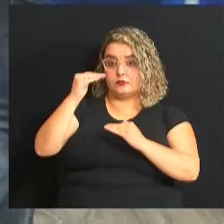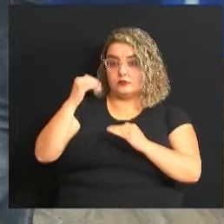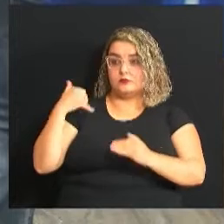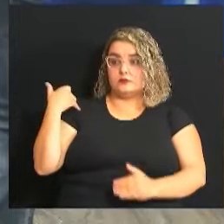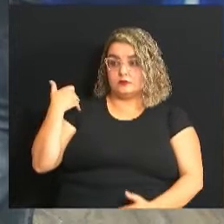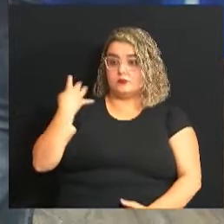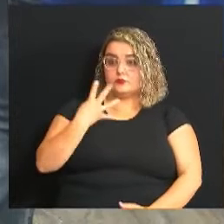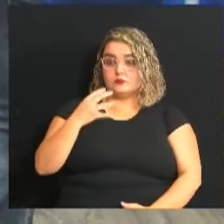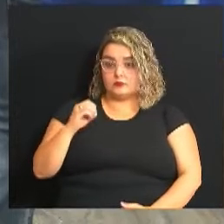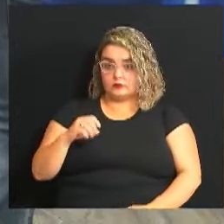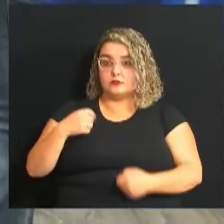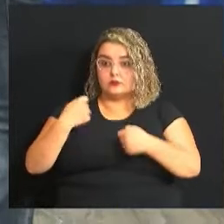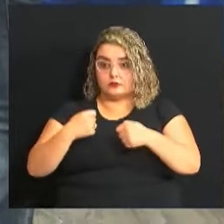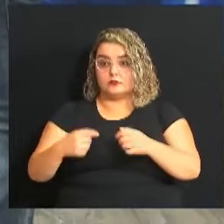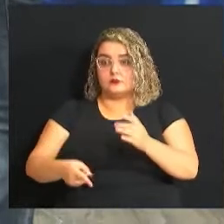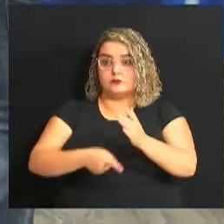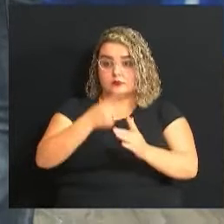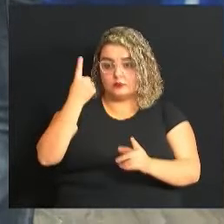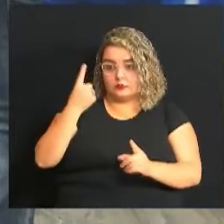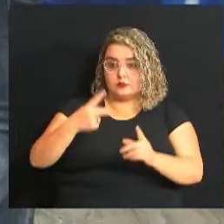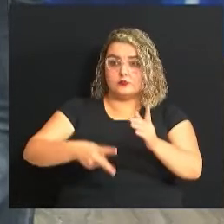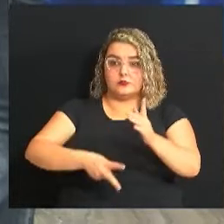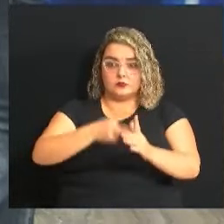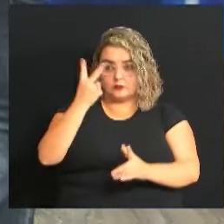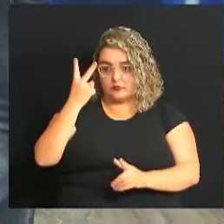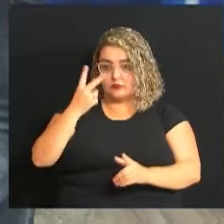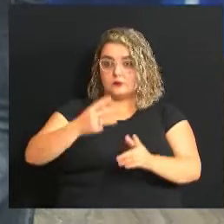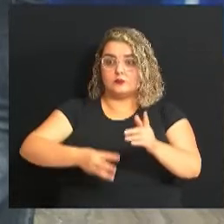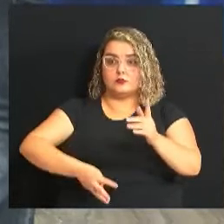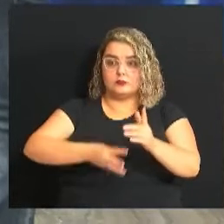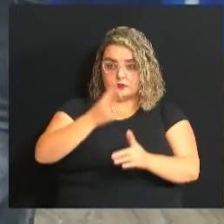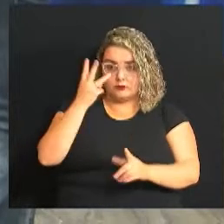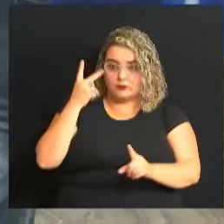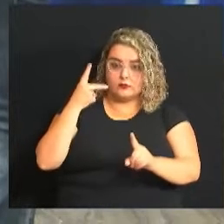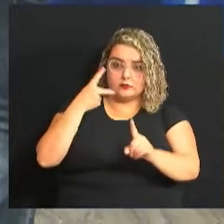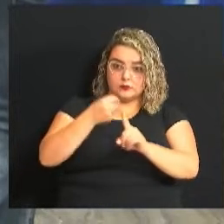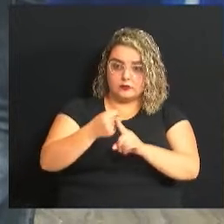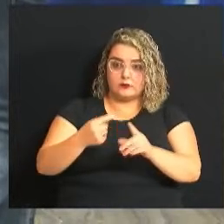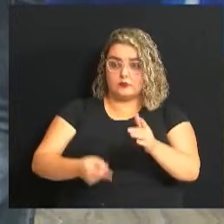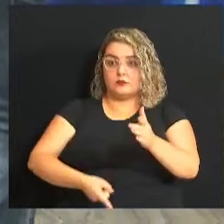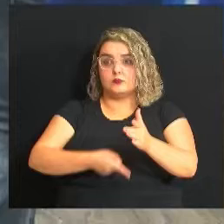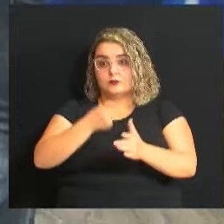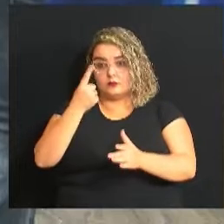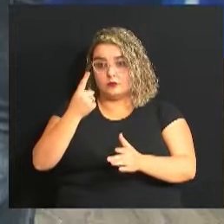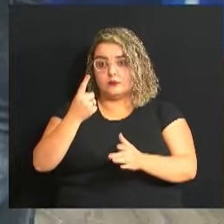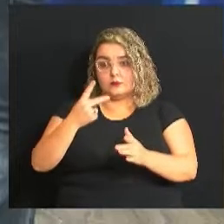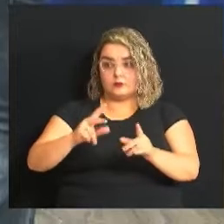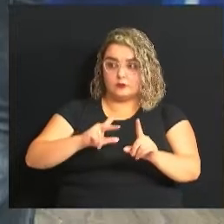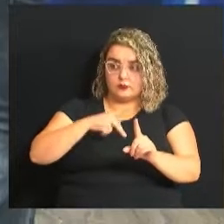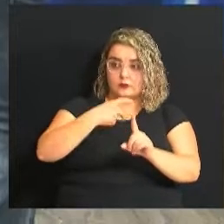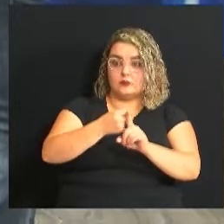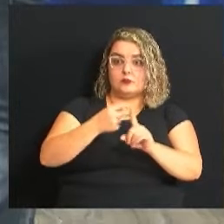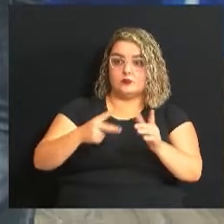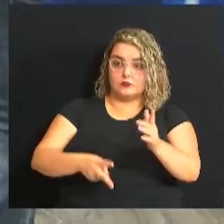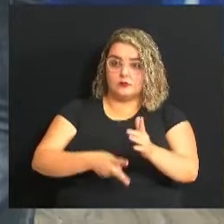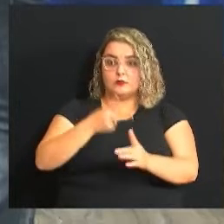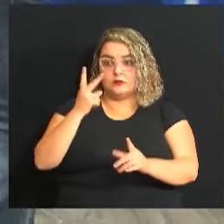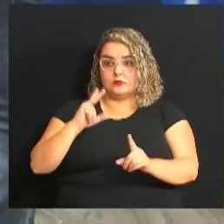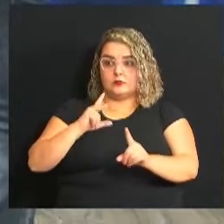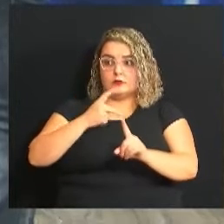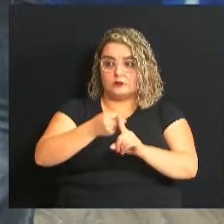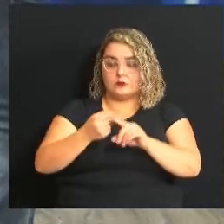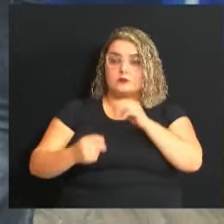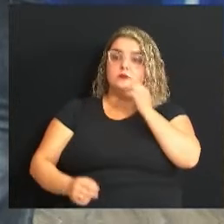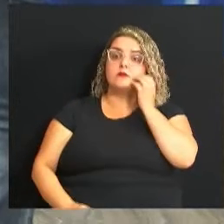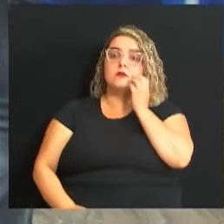anos precisam tomar a primeira dose, a segunda dose, primeira dose de reforço e a segunda dose de reforço,